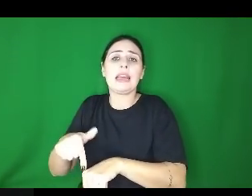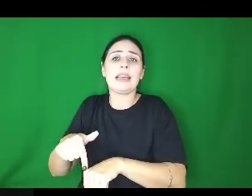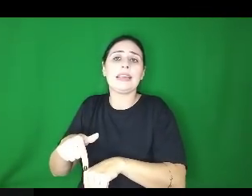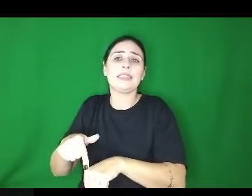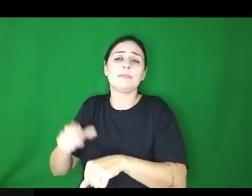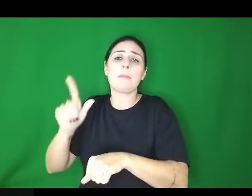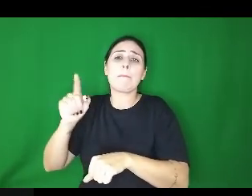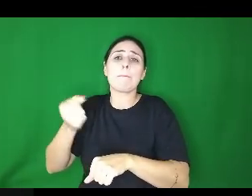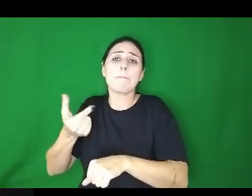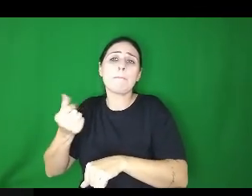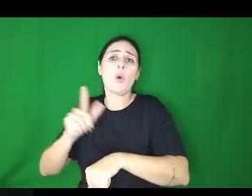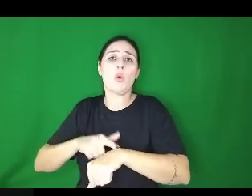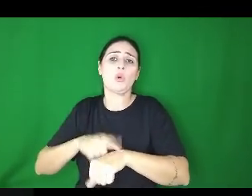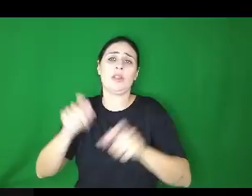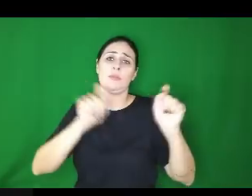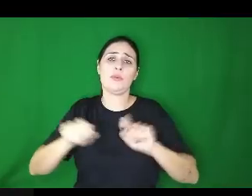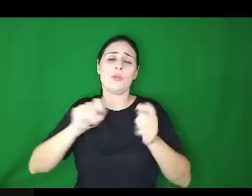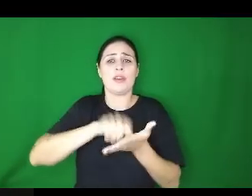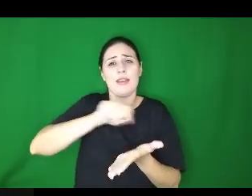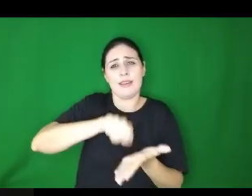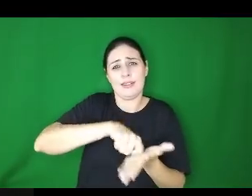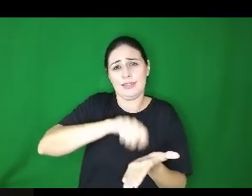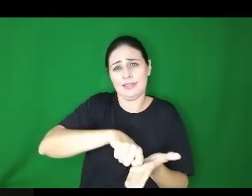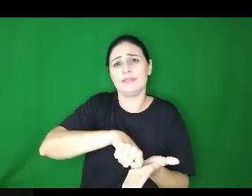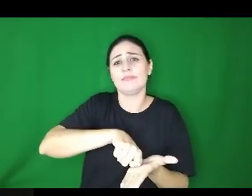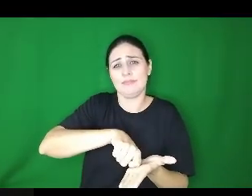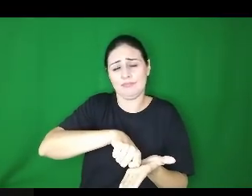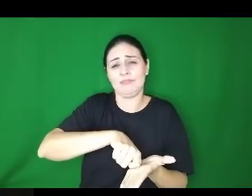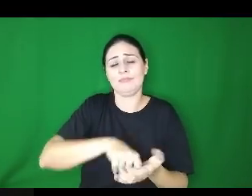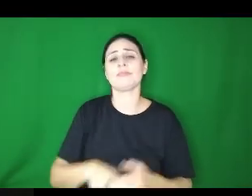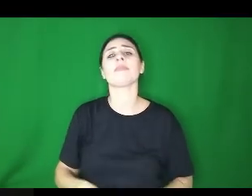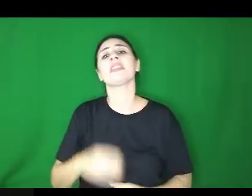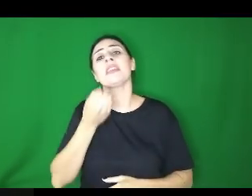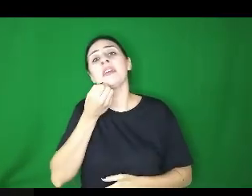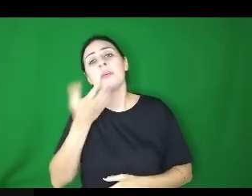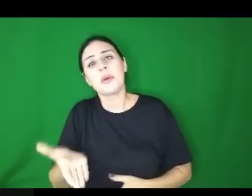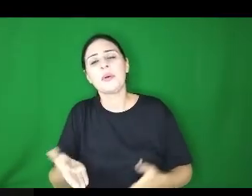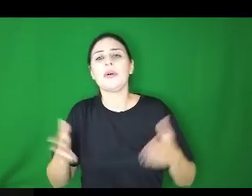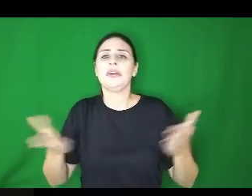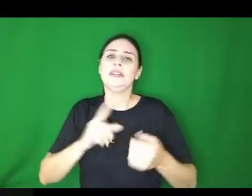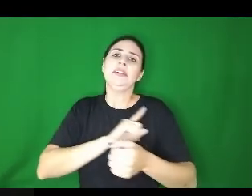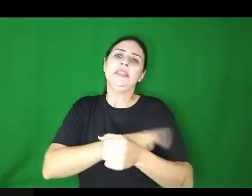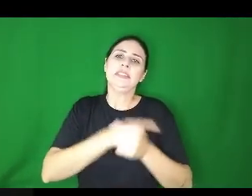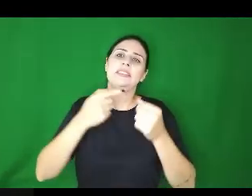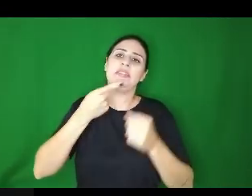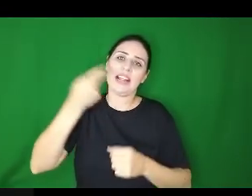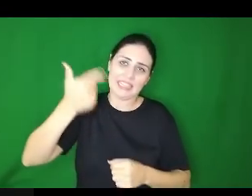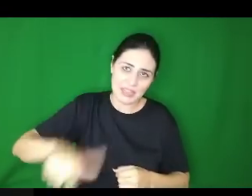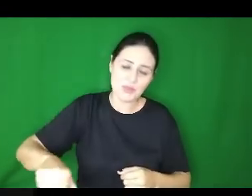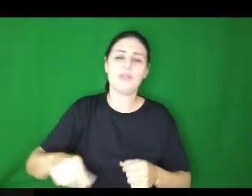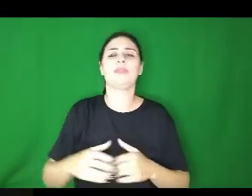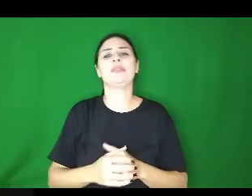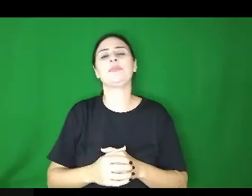é propriamente de alfabetização, né? Pelo tempo, pelo foco que precisa ser dado. E as questões mais de